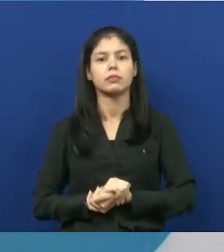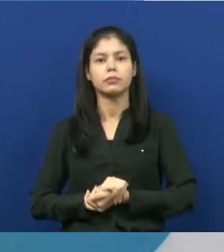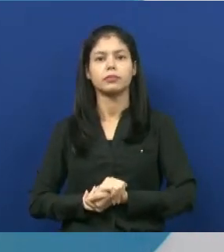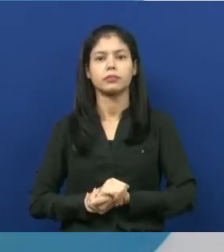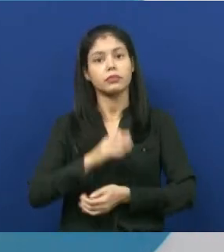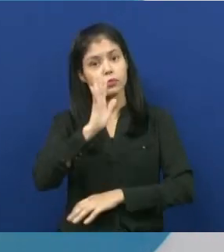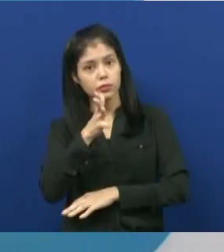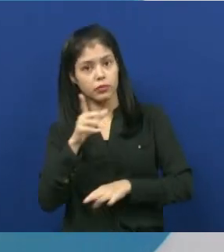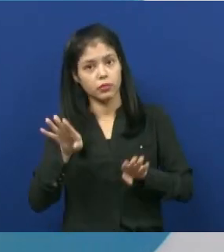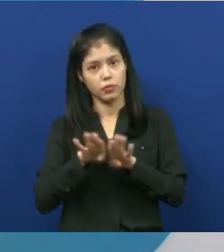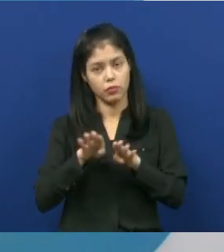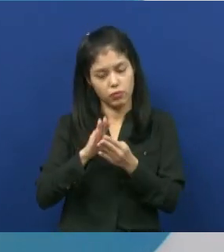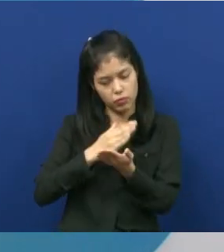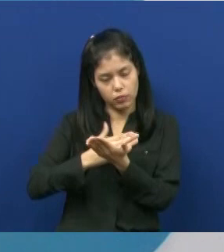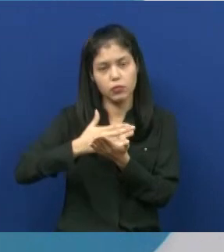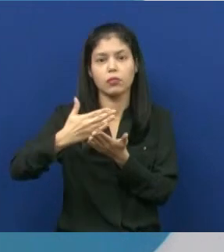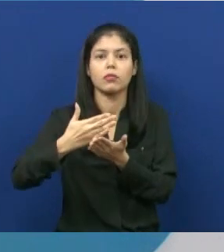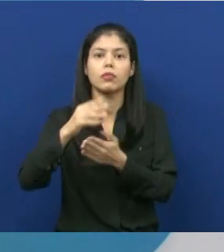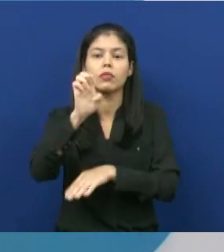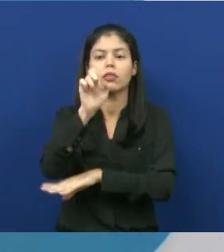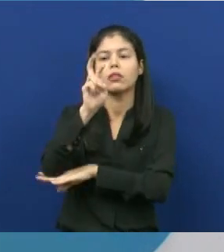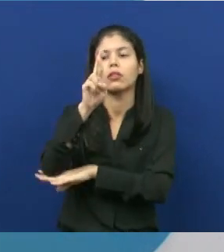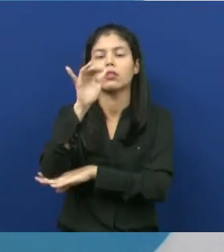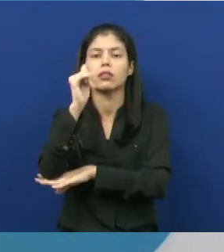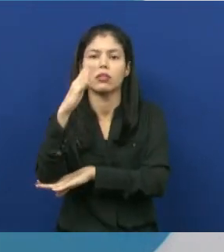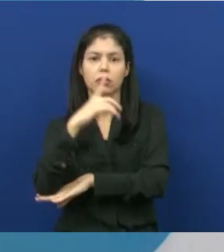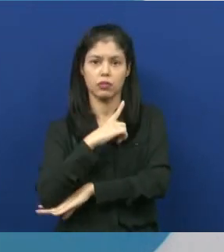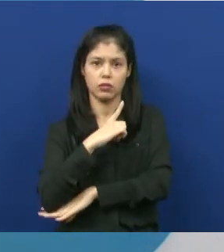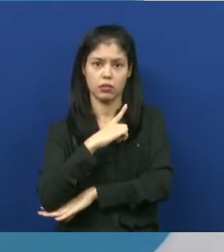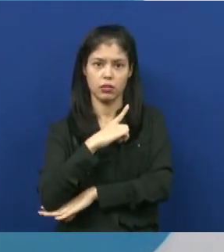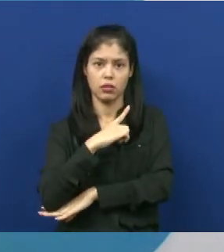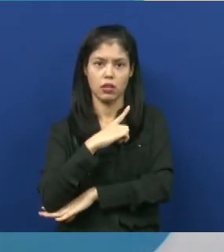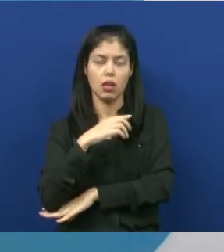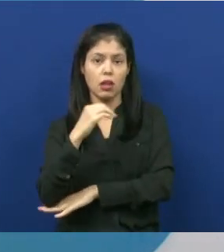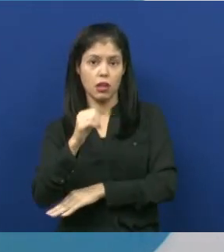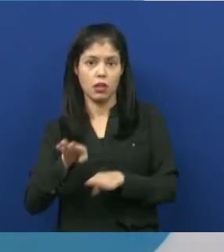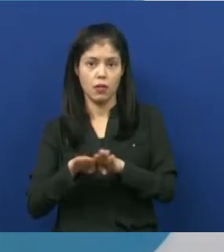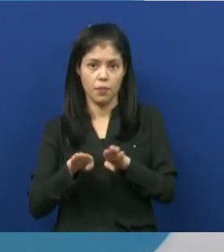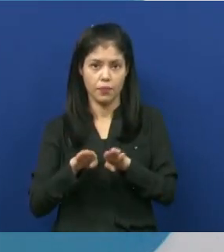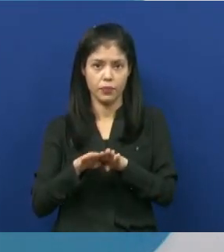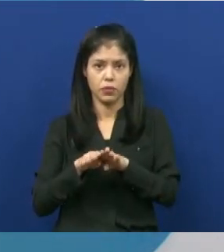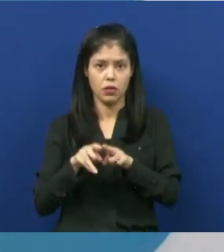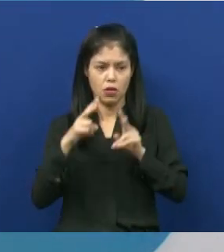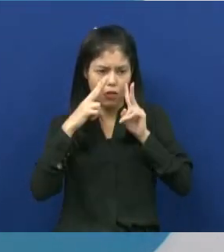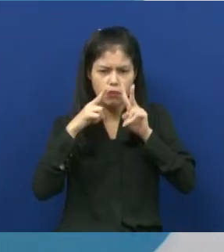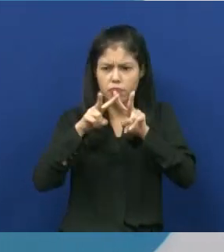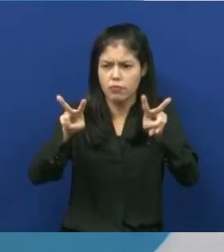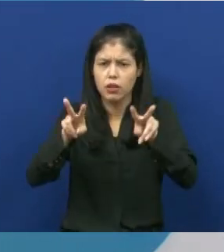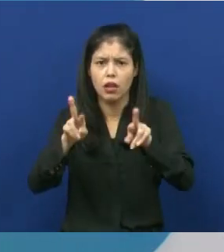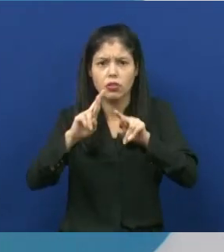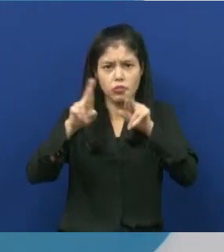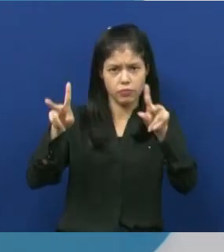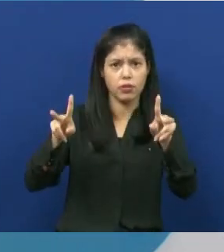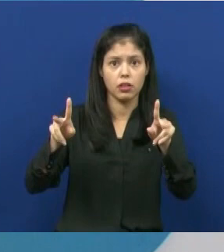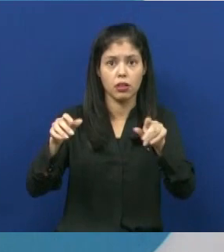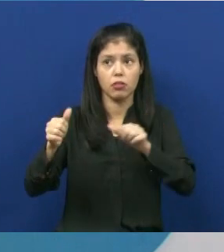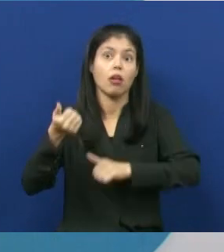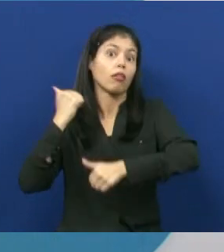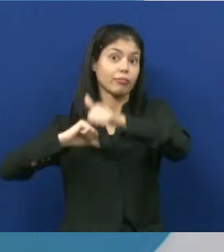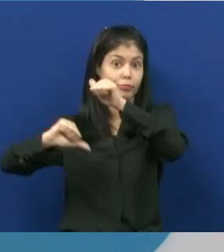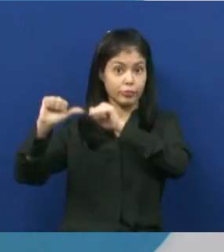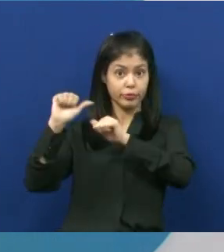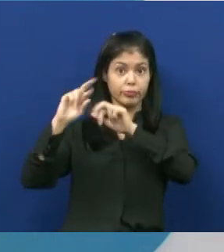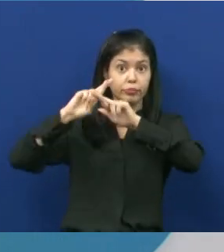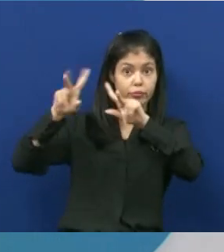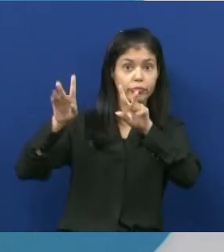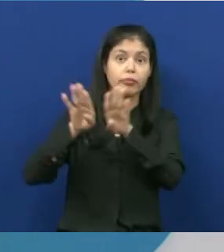Posteriormente, já no início da era moderna, nós teremos uma visão que vai na contramão da